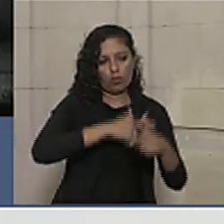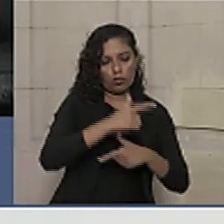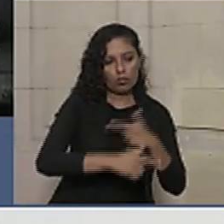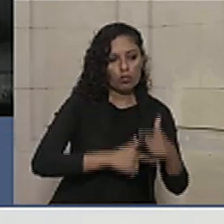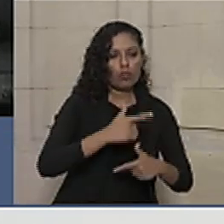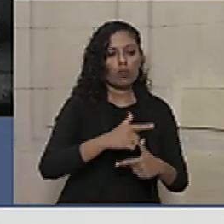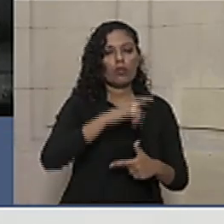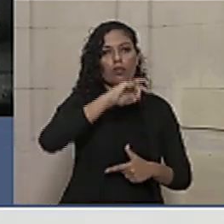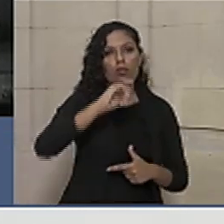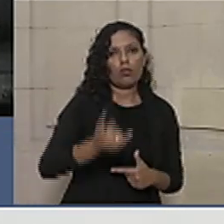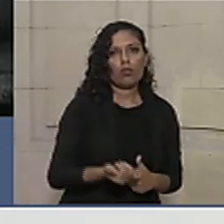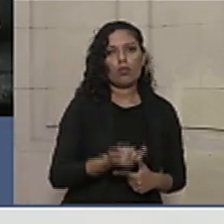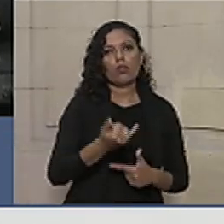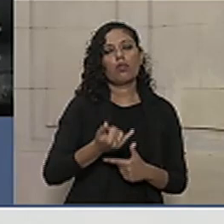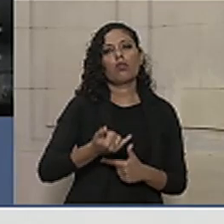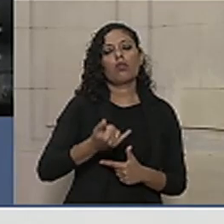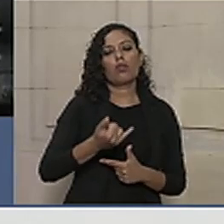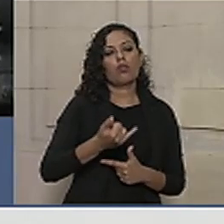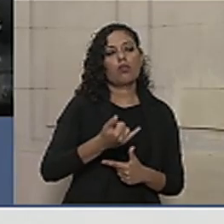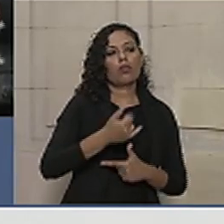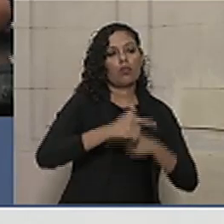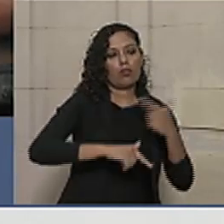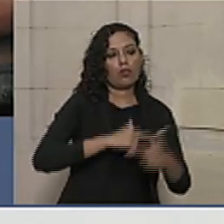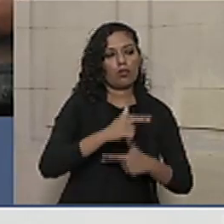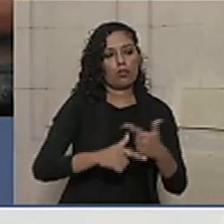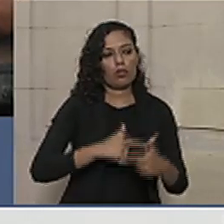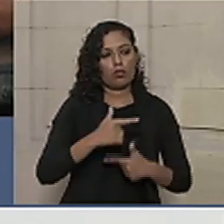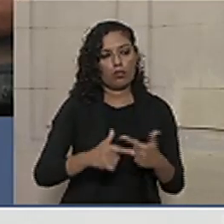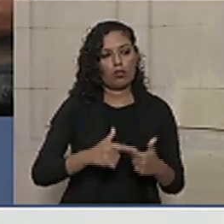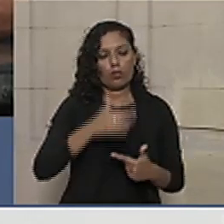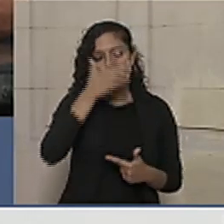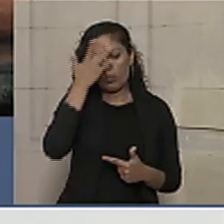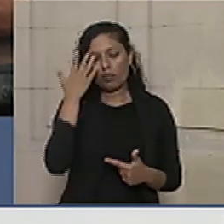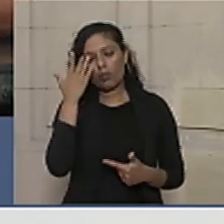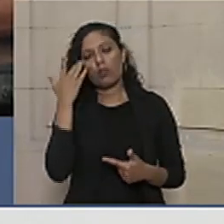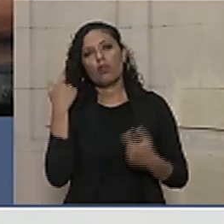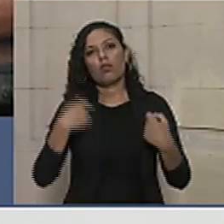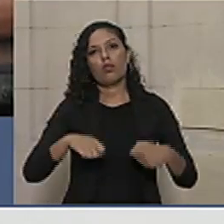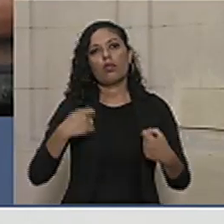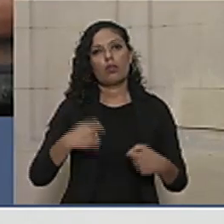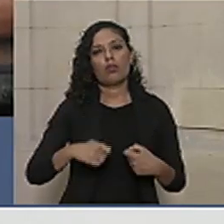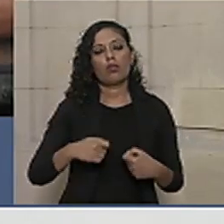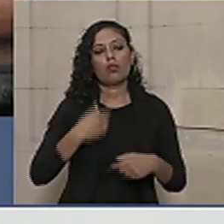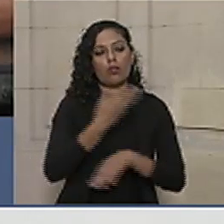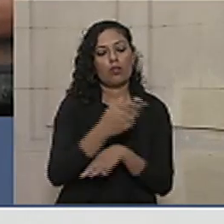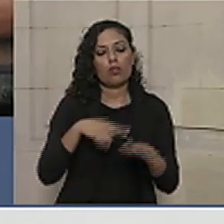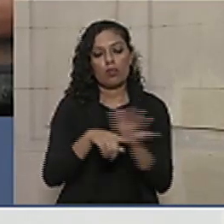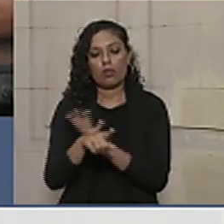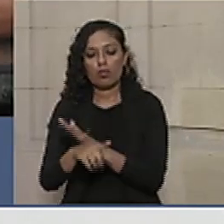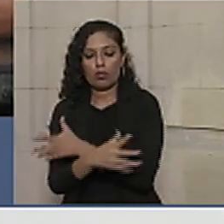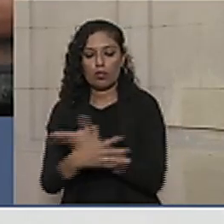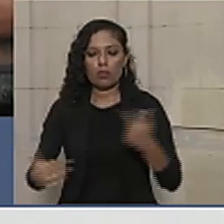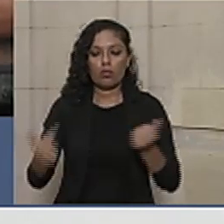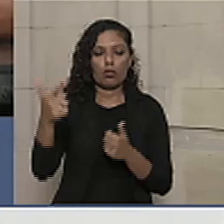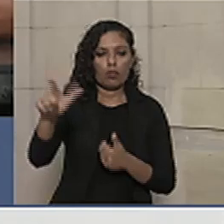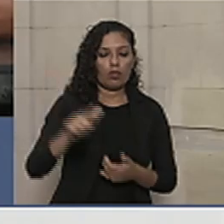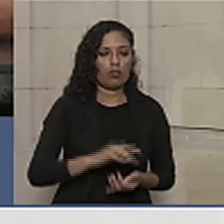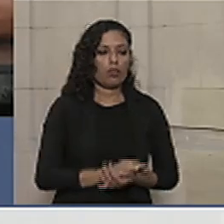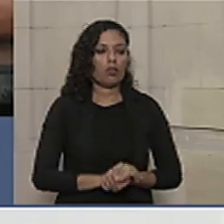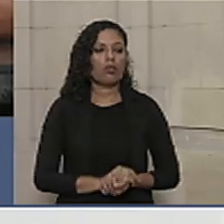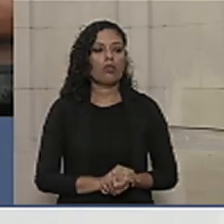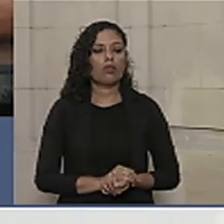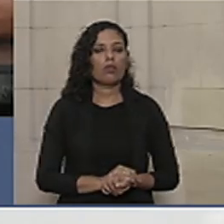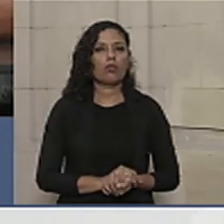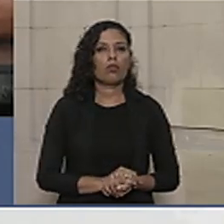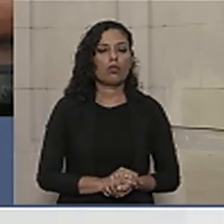de cargos e empregos públicos, o indivíduo diagnosticado com audição unilateral e dá outras providências.